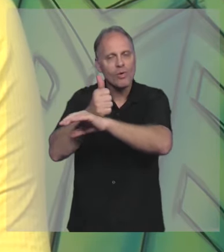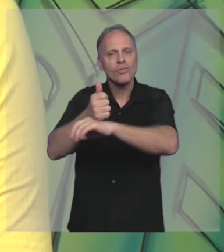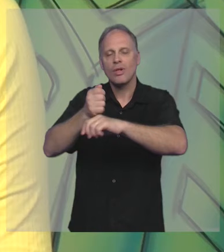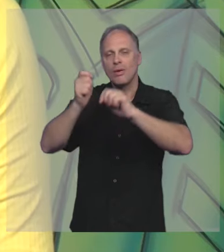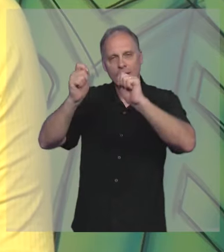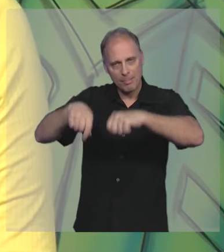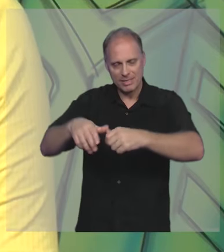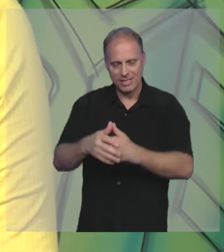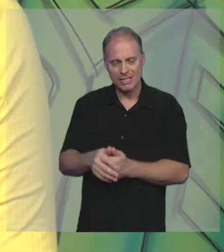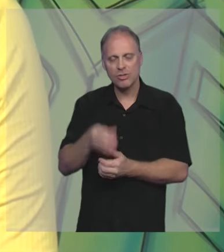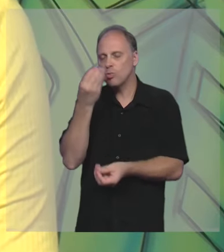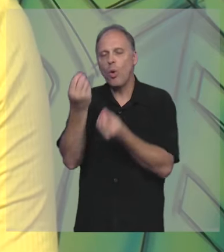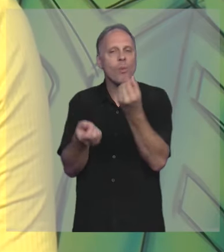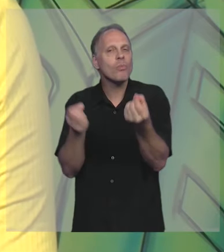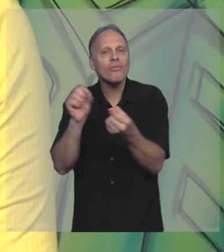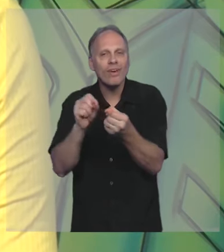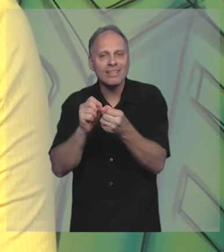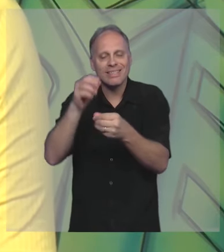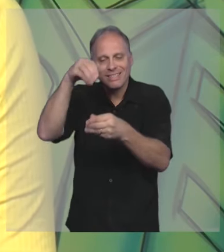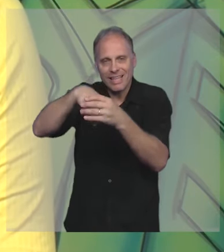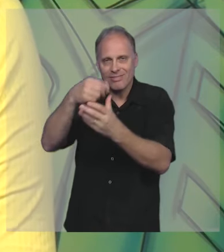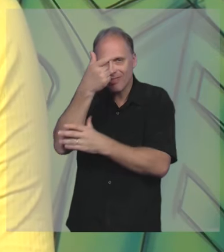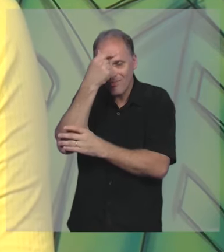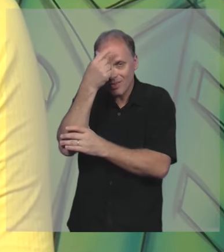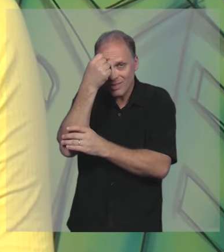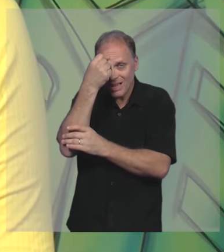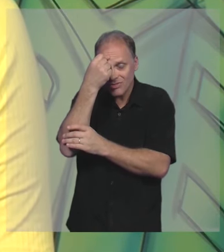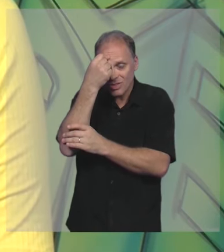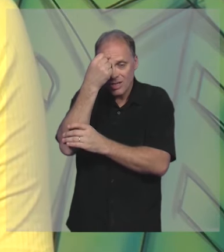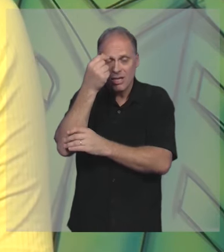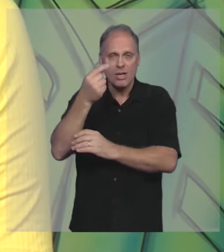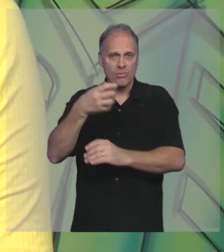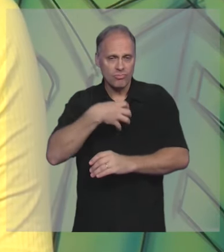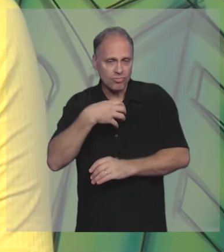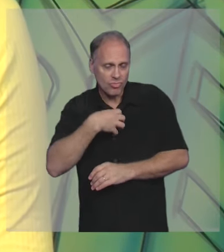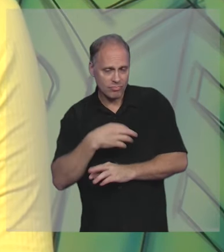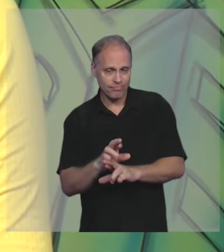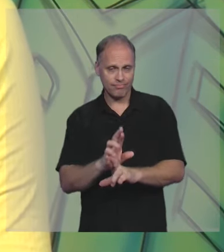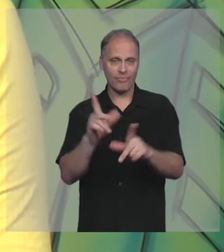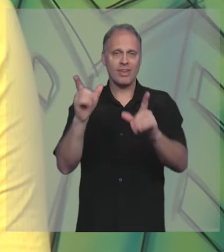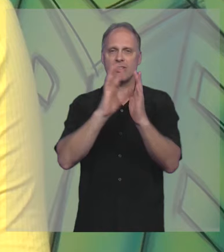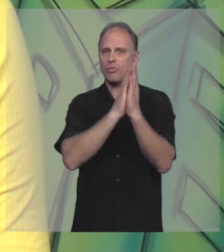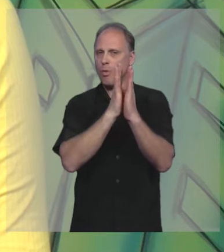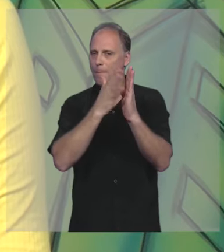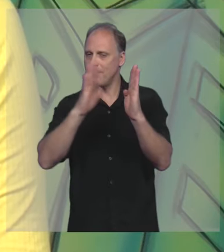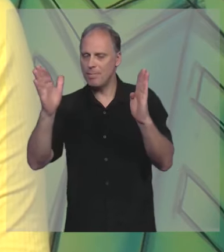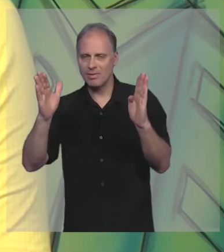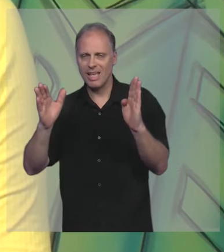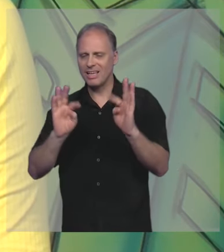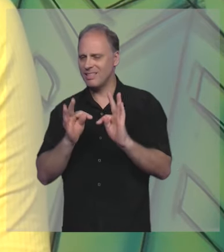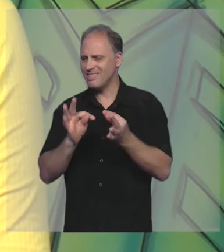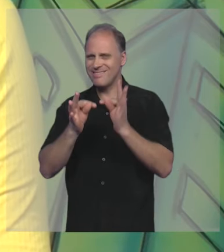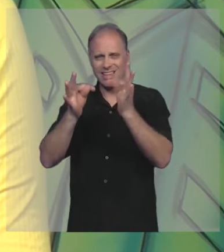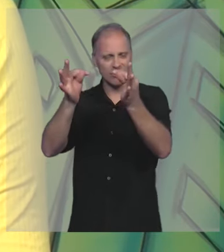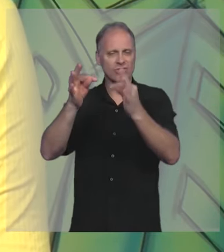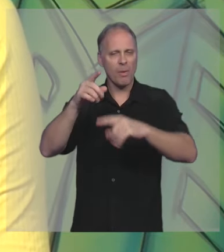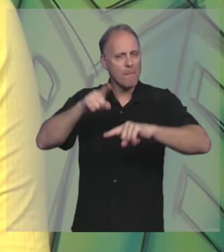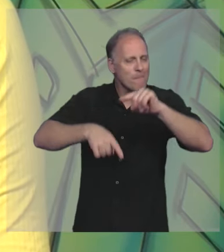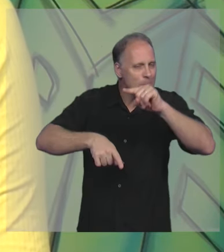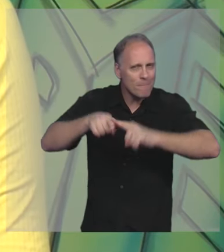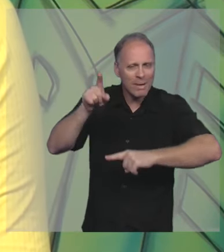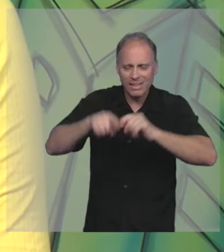isso? Óbvio, é dentro das universidades, com um campus diferenciado, com bibliotecas de tecnologia,